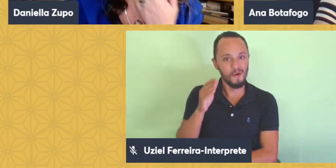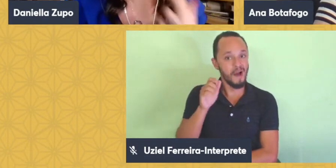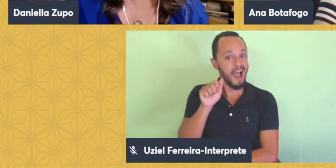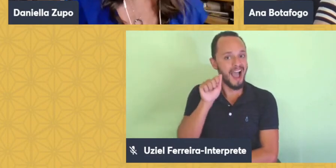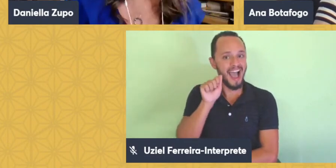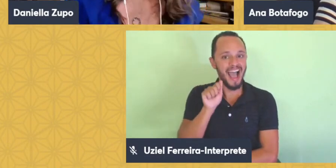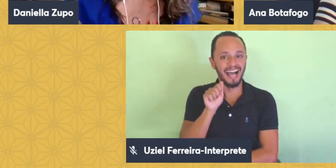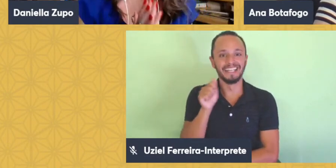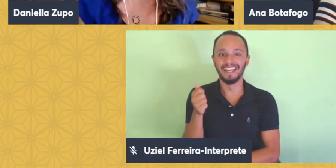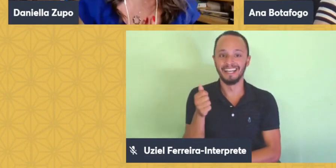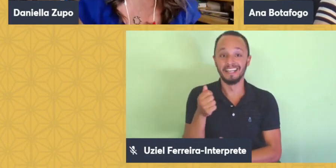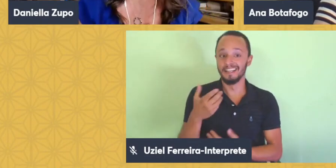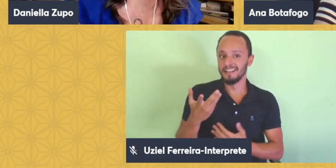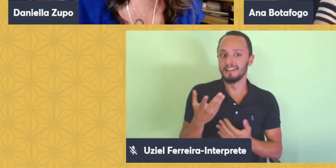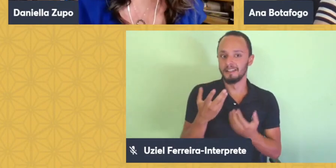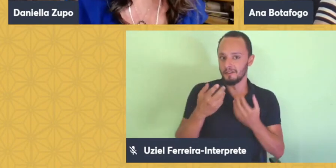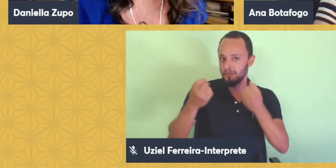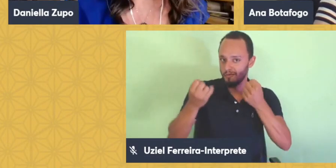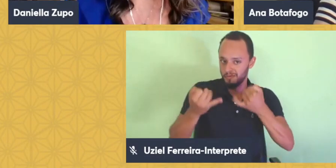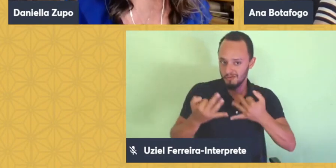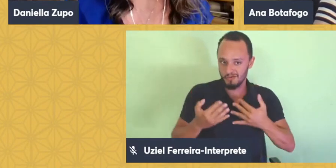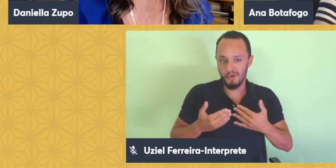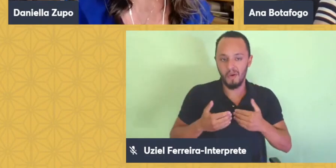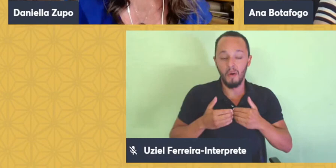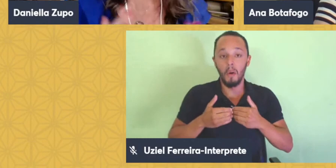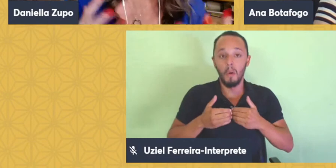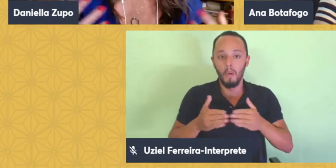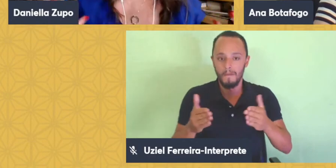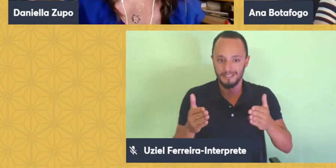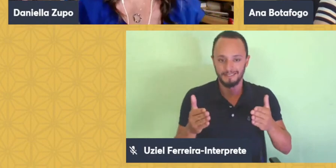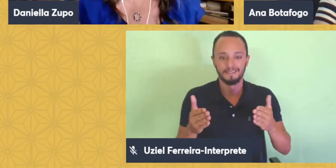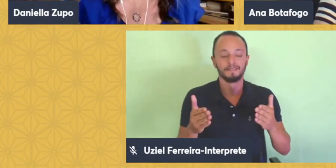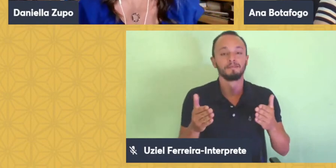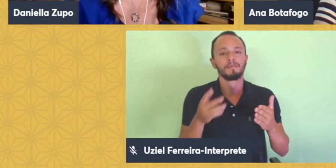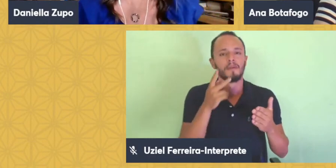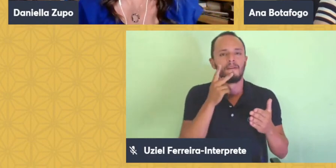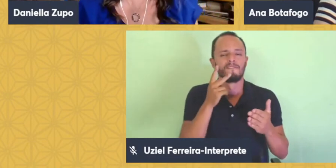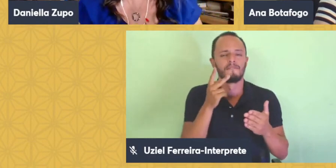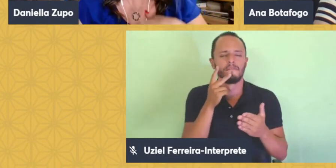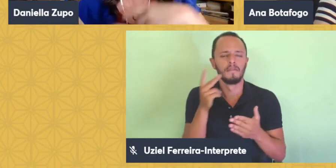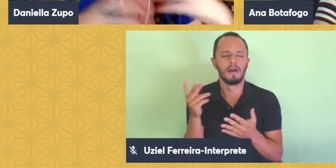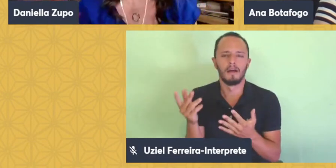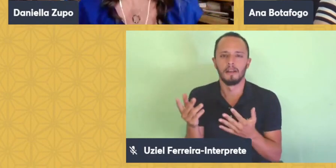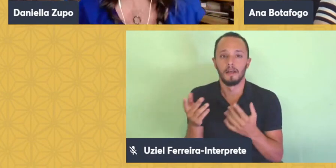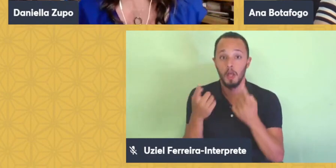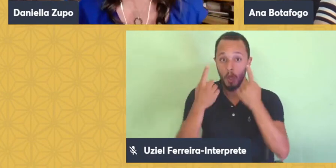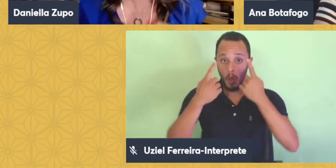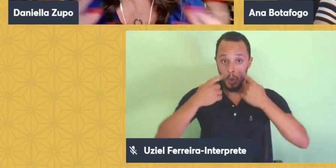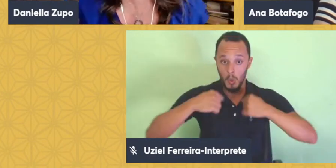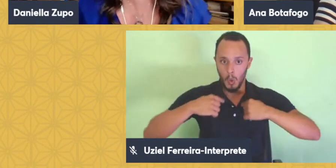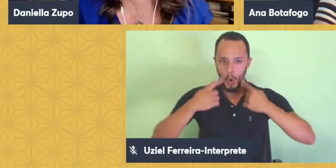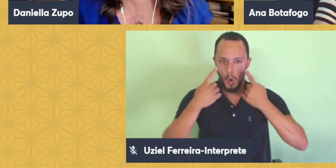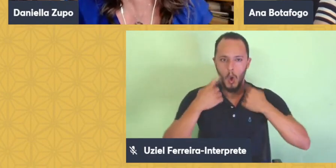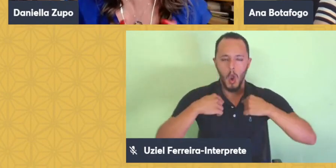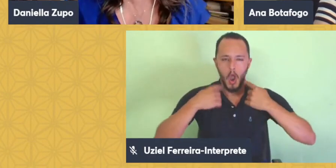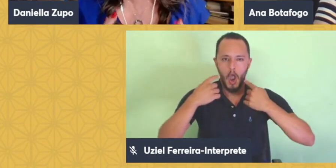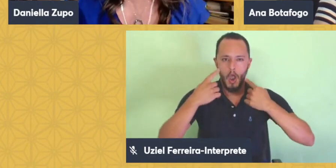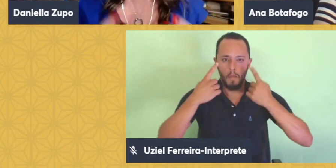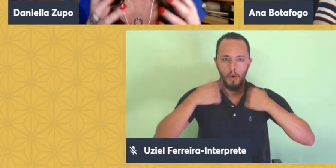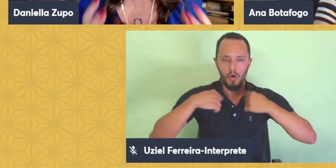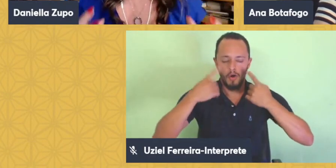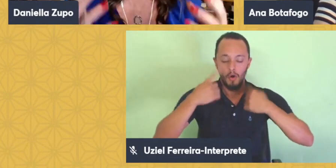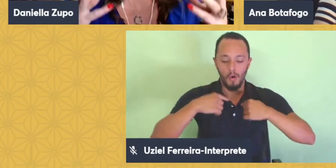de todo mundo e eu queria começar tô falando desse corpo que dança como você disse vamos falar de vários corpos